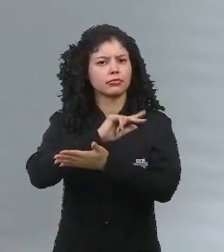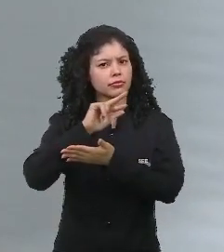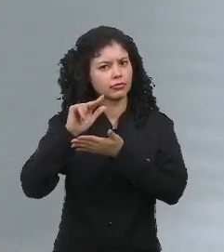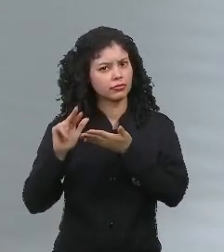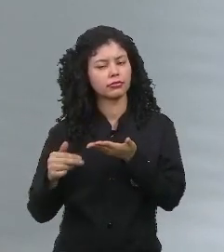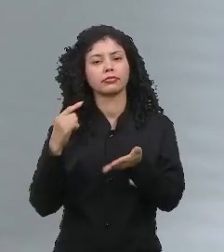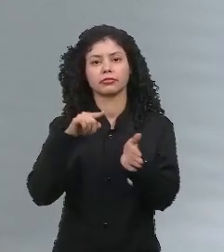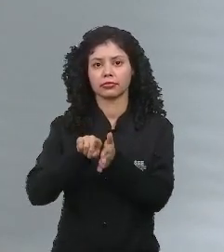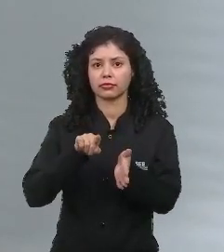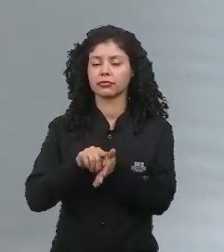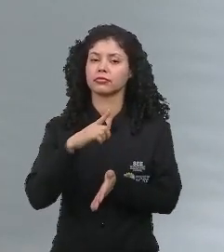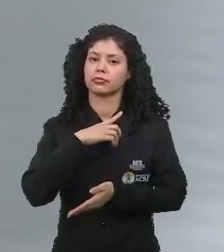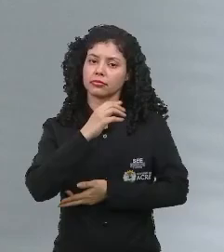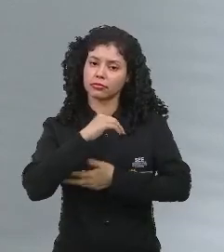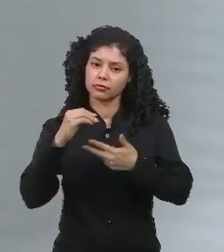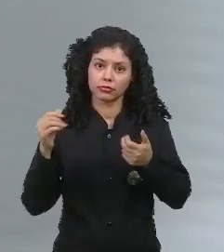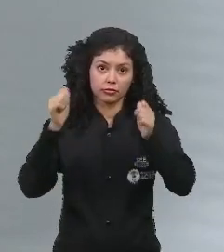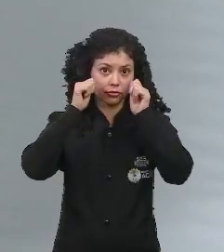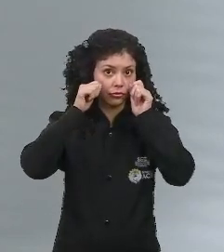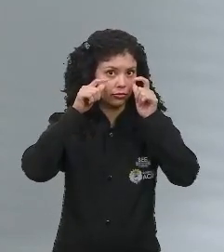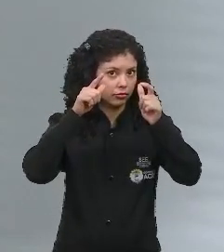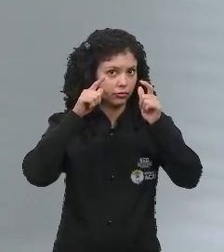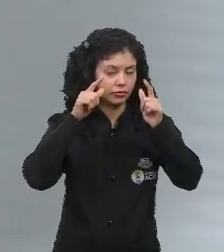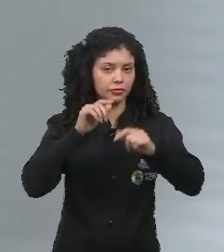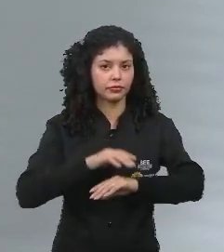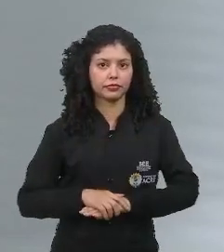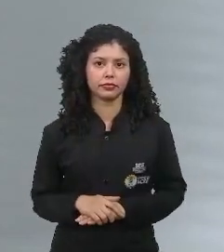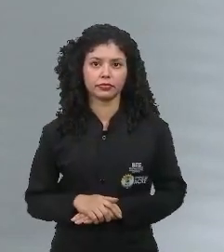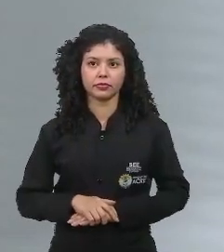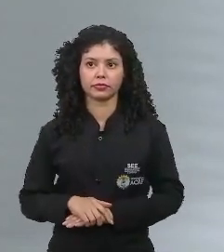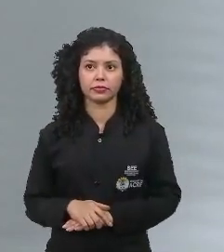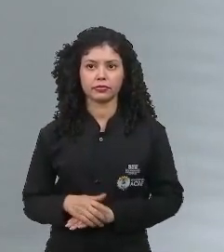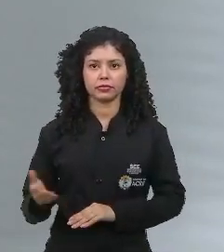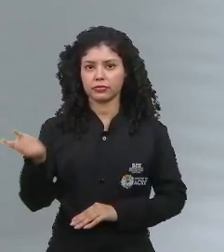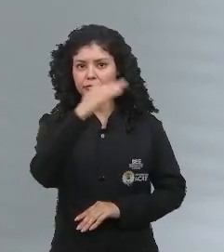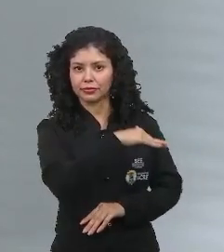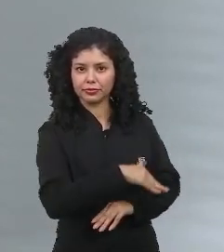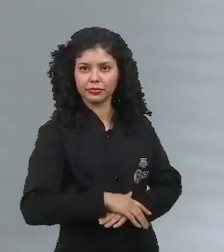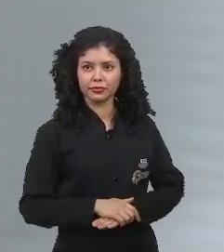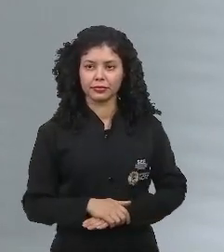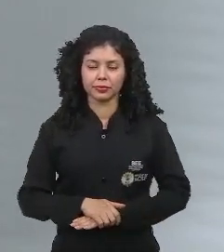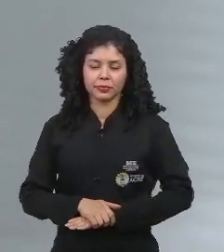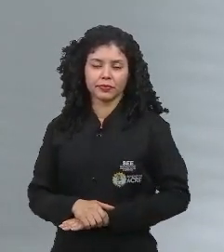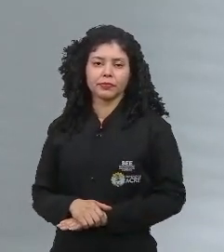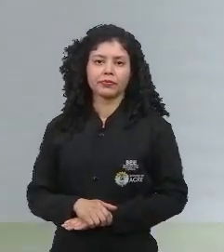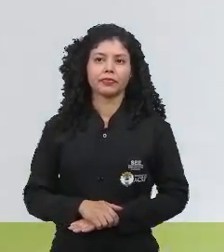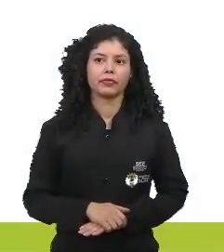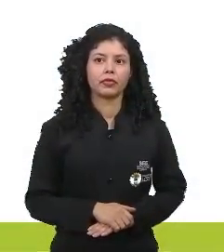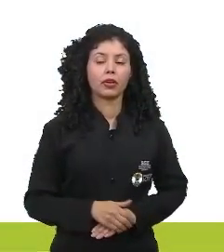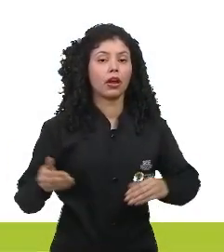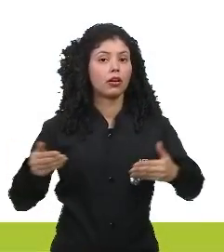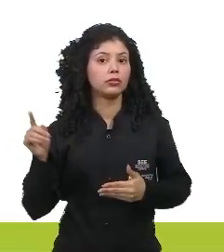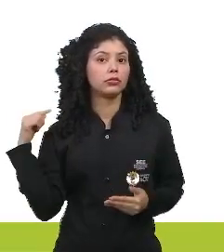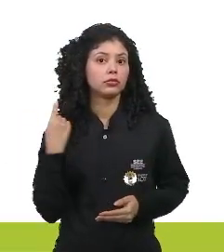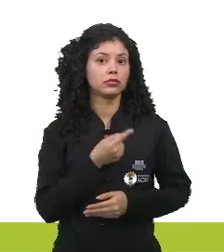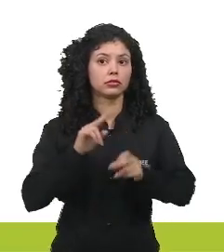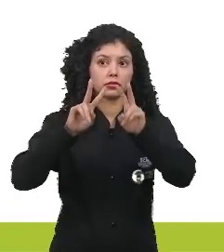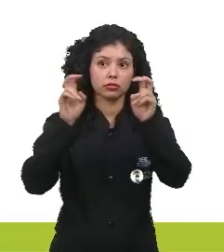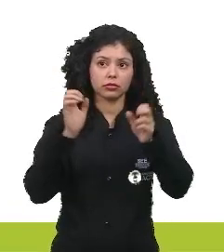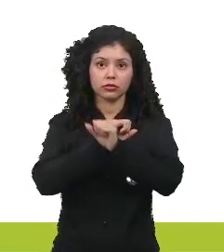e que vocês precisam ficar antenados. Vamos lá? Vem comigo. Hoje o nosso tema